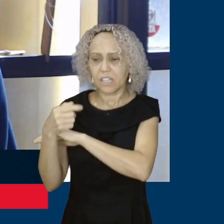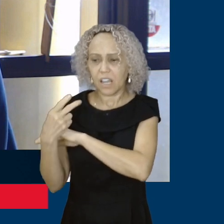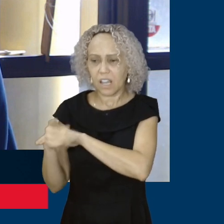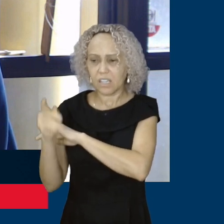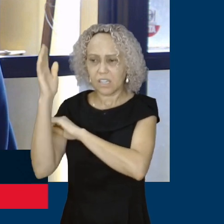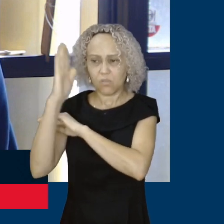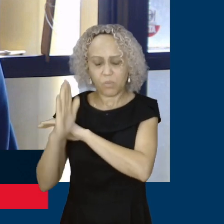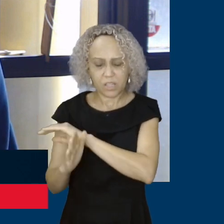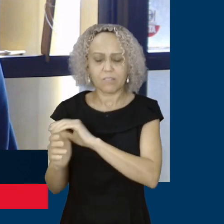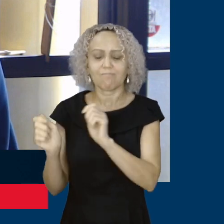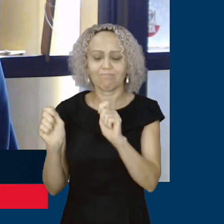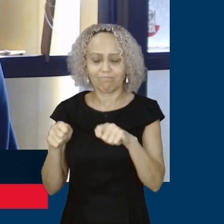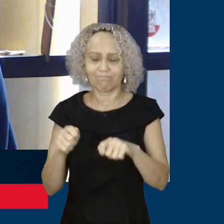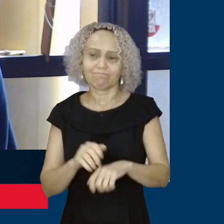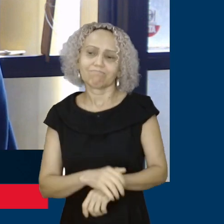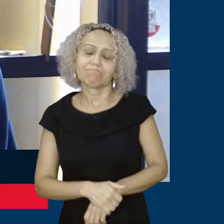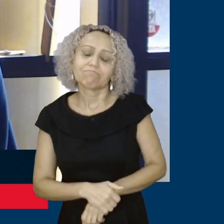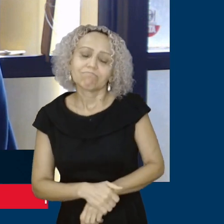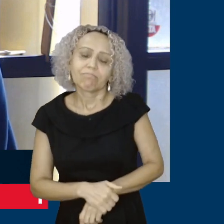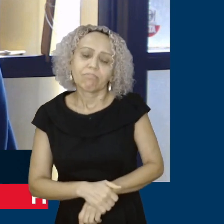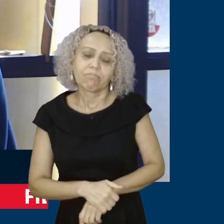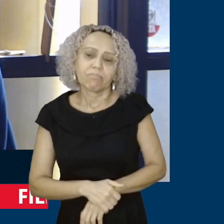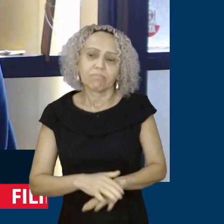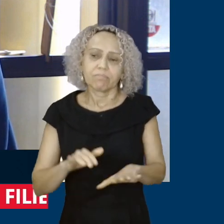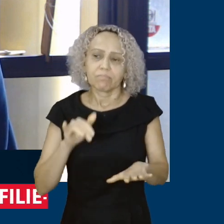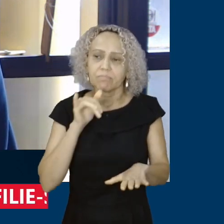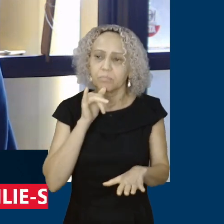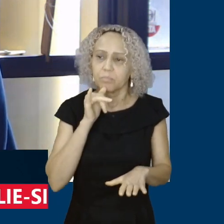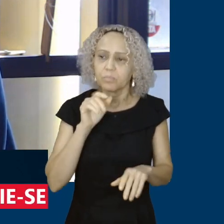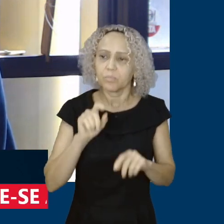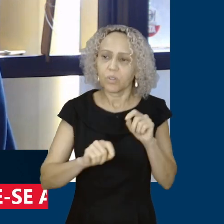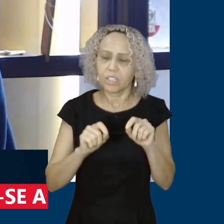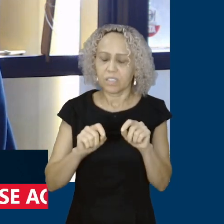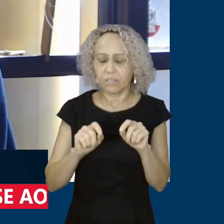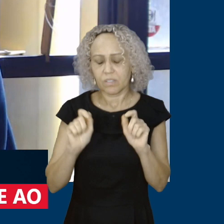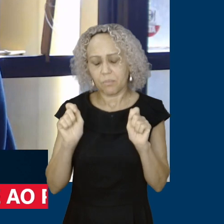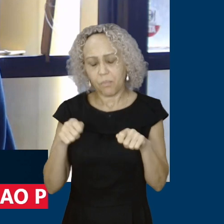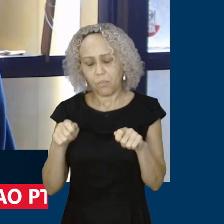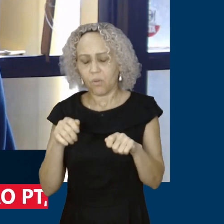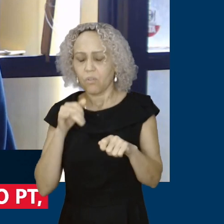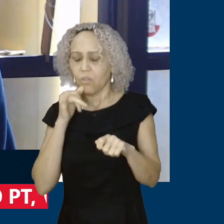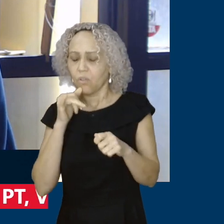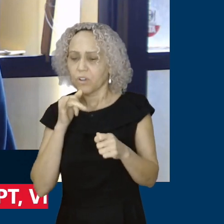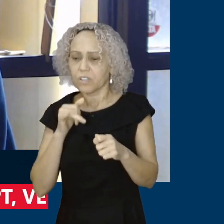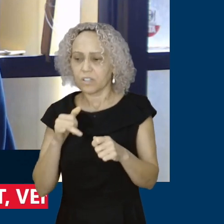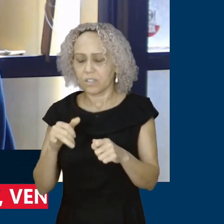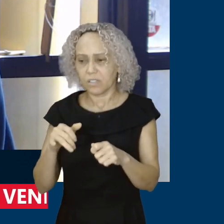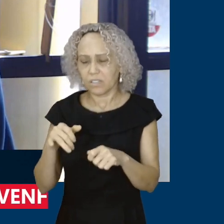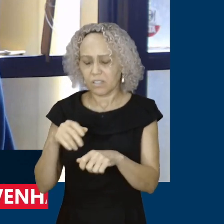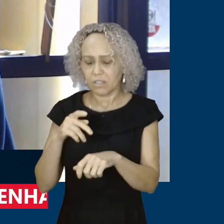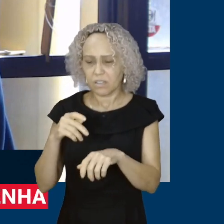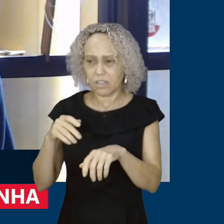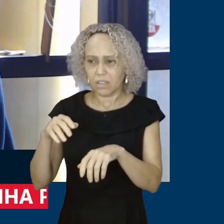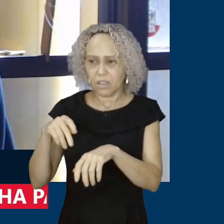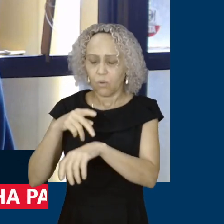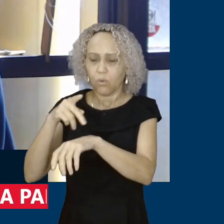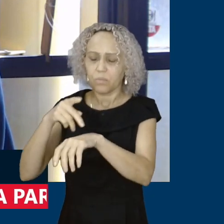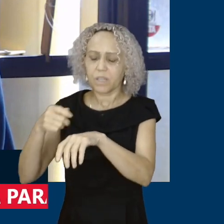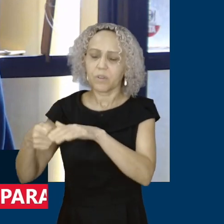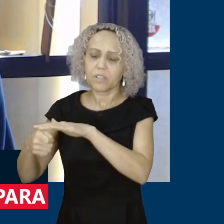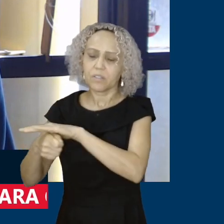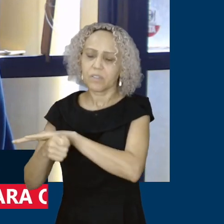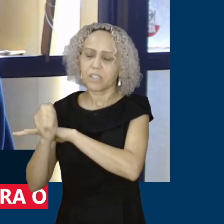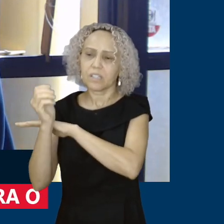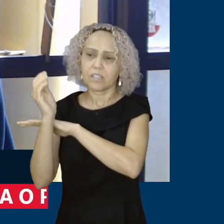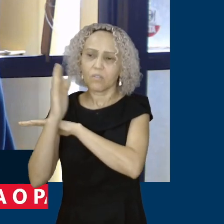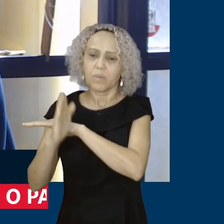tem a possibilidade de investimentos em biocombustível, em bioenergia, no hidrogênio verde, na energia